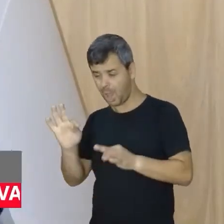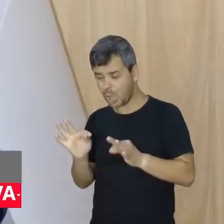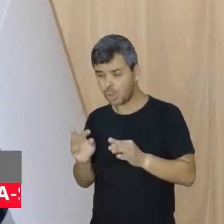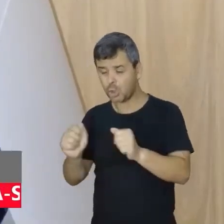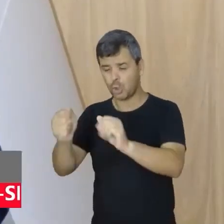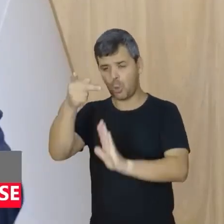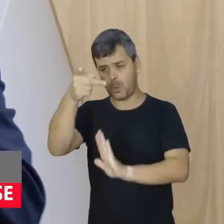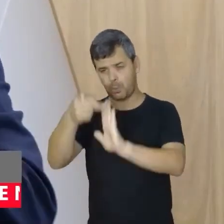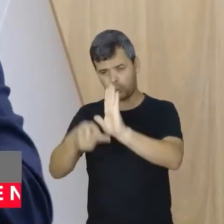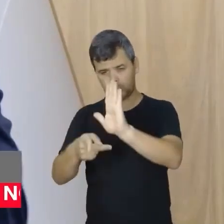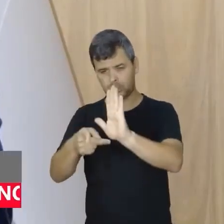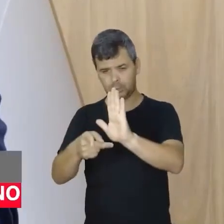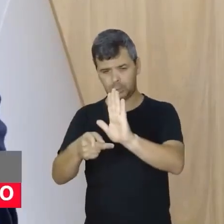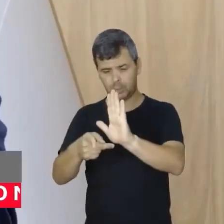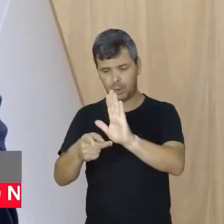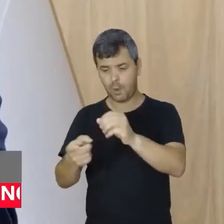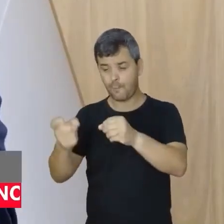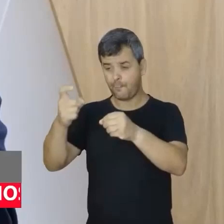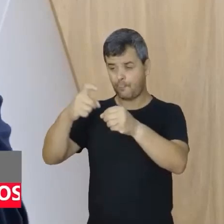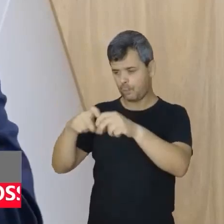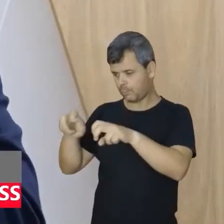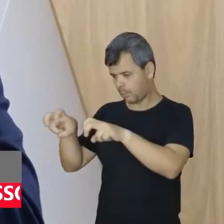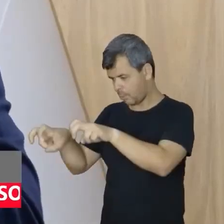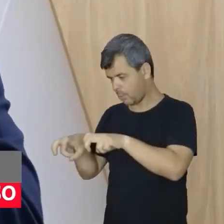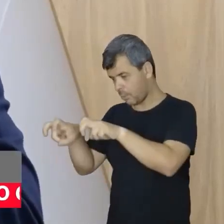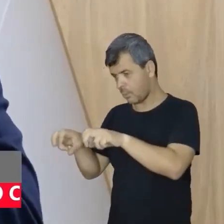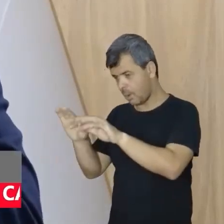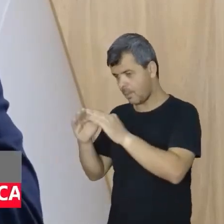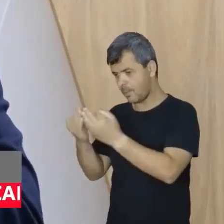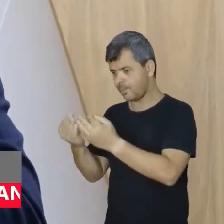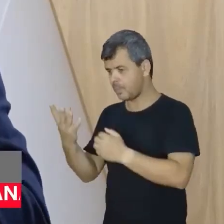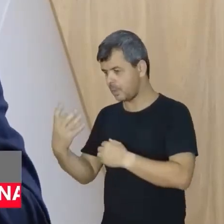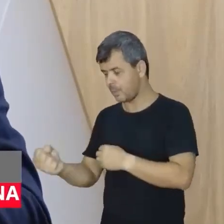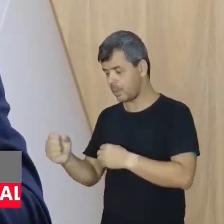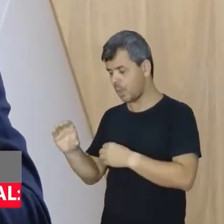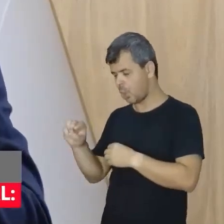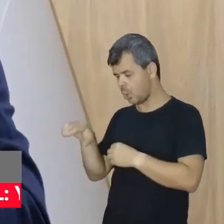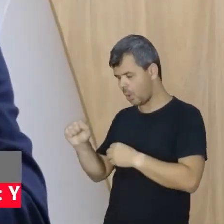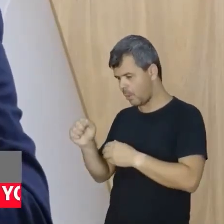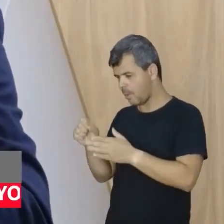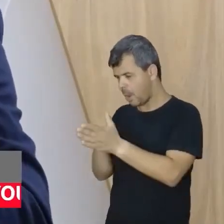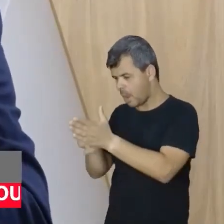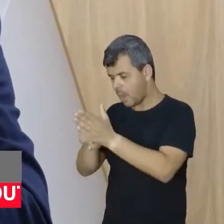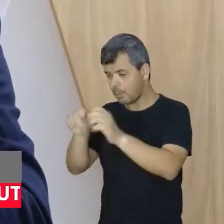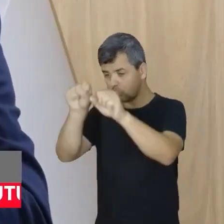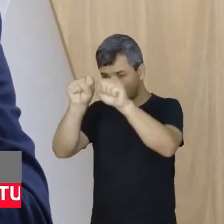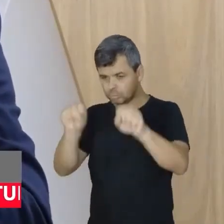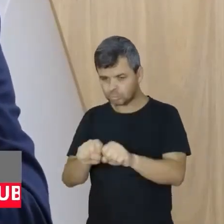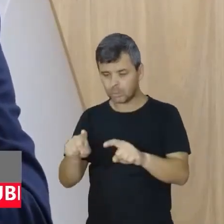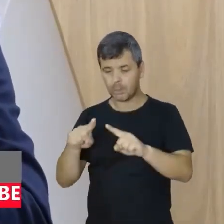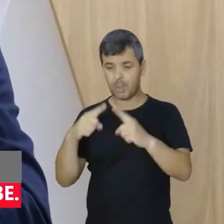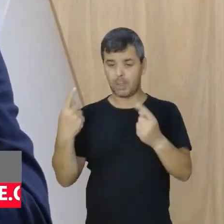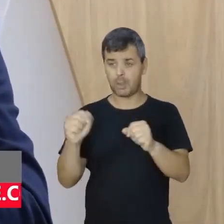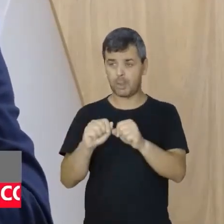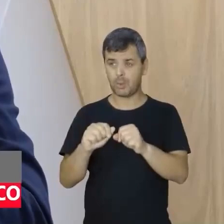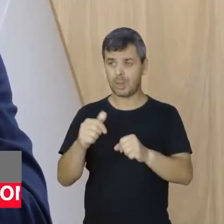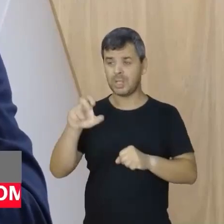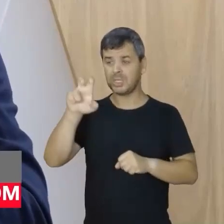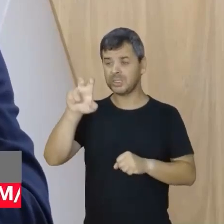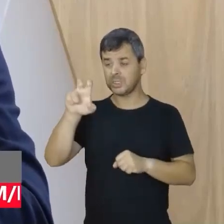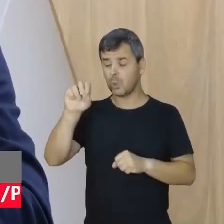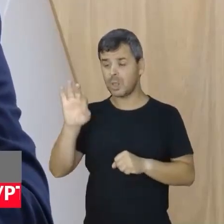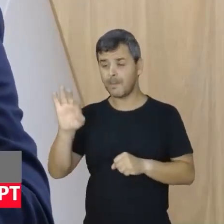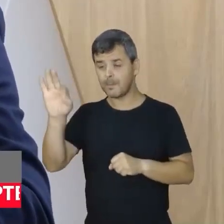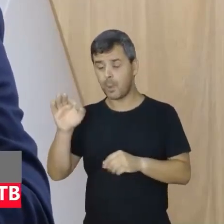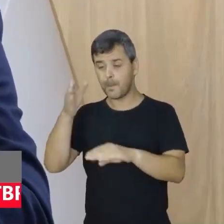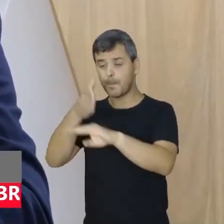o projeto vindo da agricultura familiar para ser recebido pela Conab, analisado pelo sistema, teria que ter no mínimo 50%